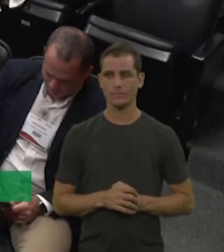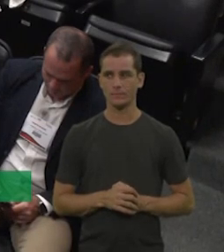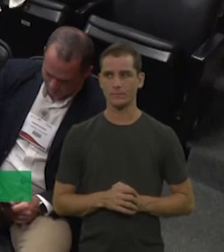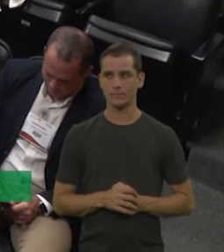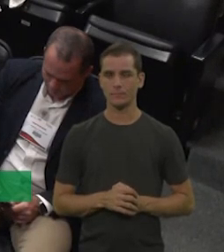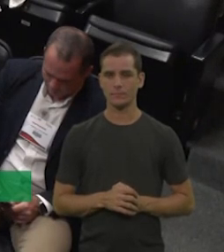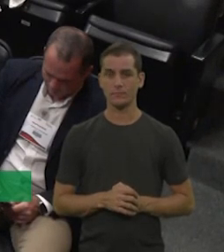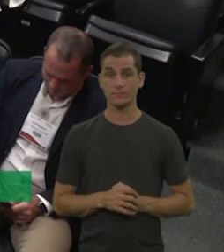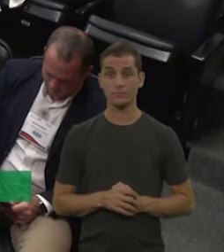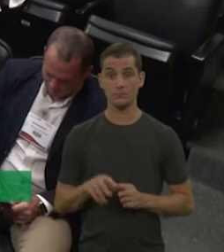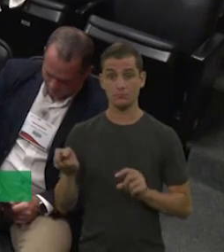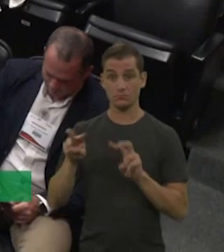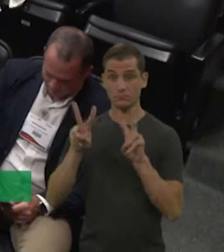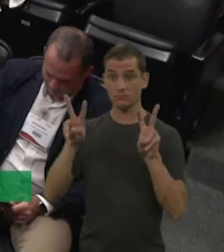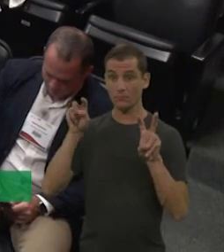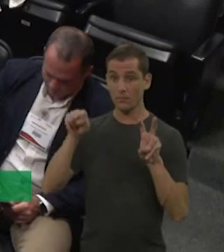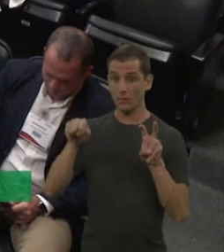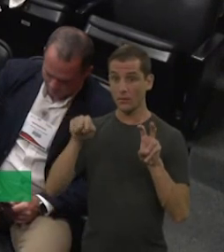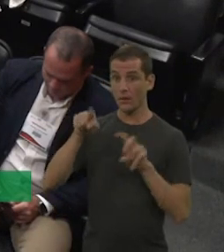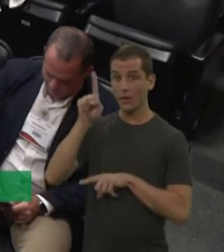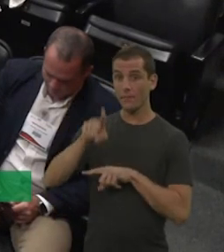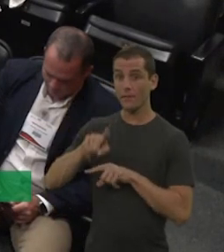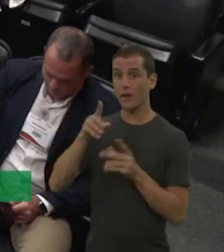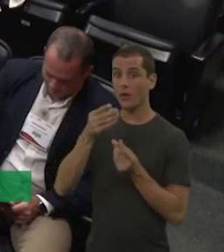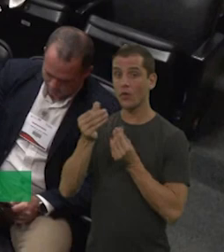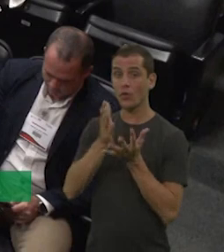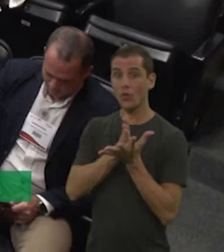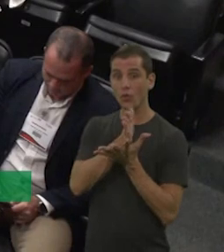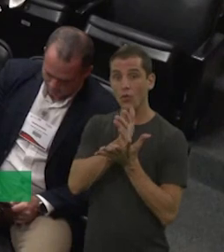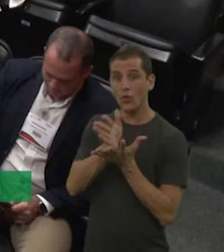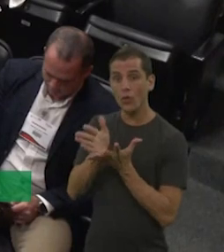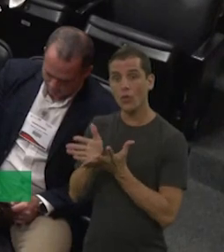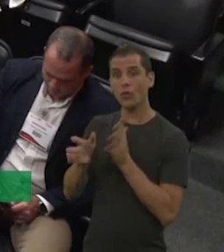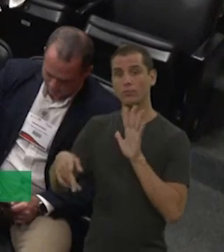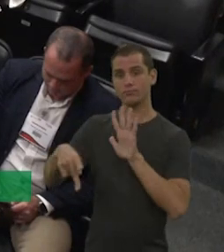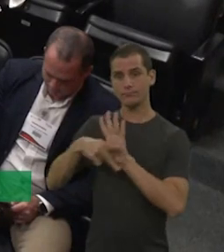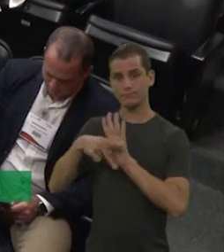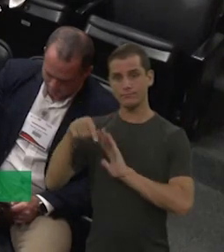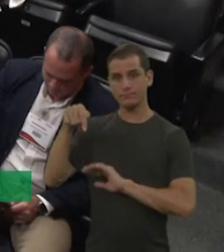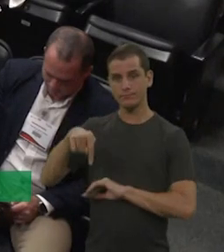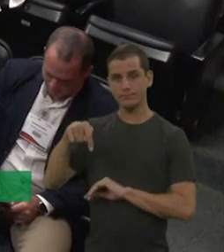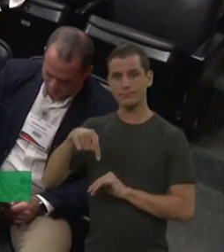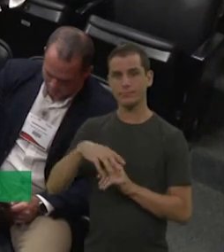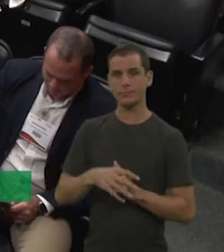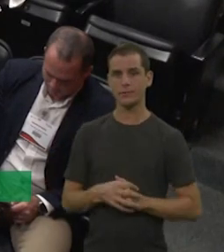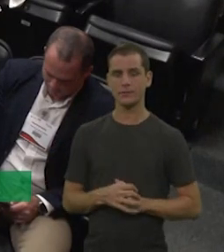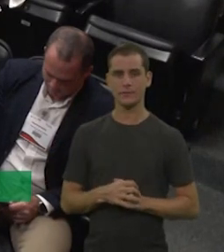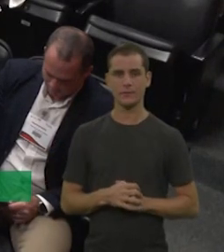O tema que foi me passado foi a abordagem dos lipidadores de distrofia.